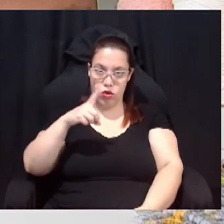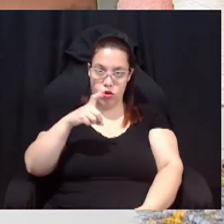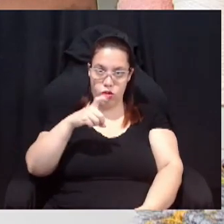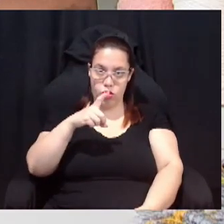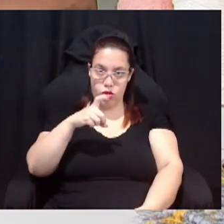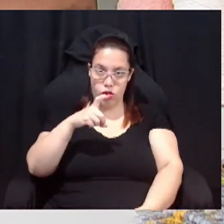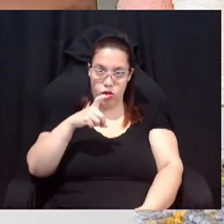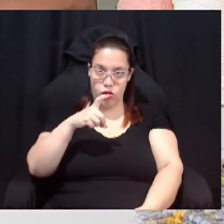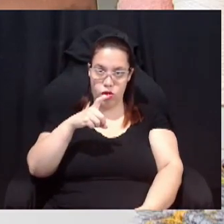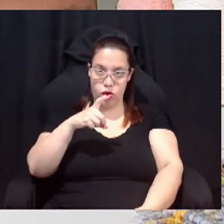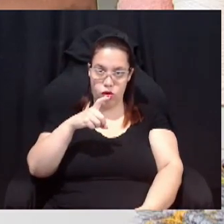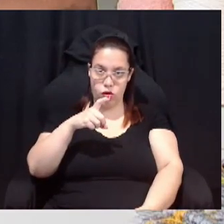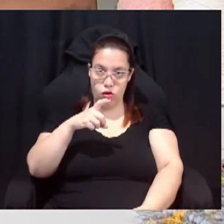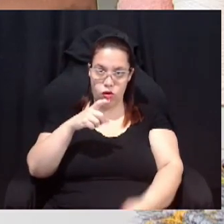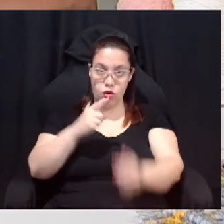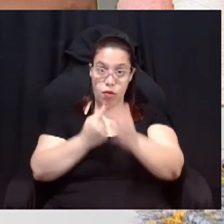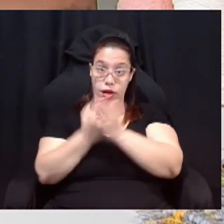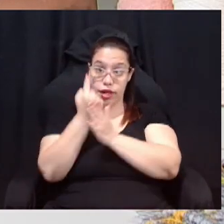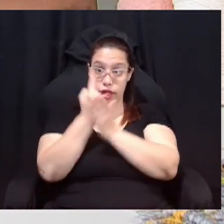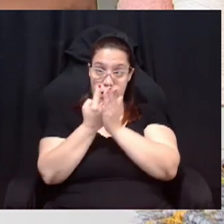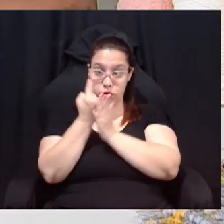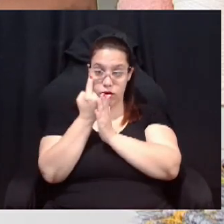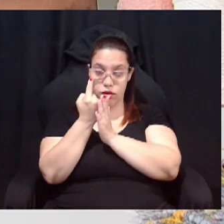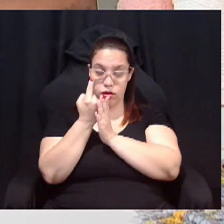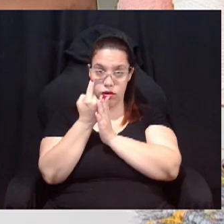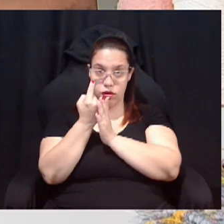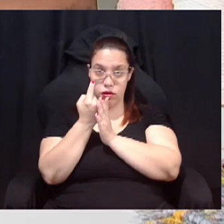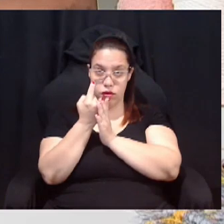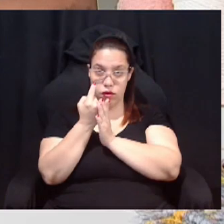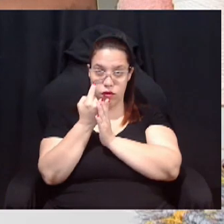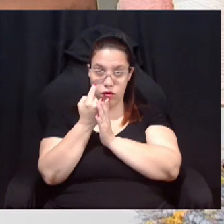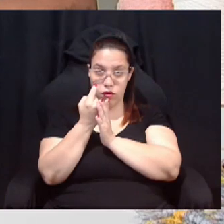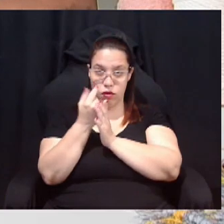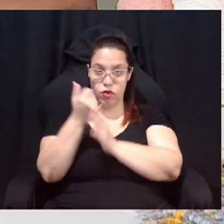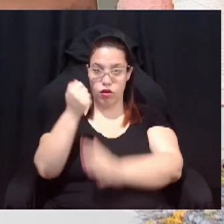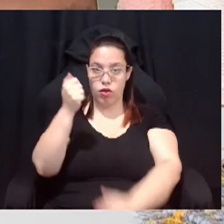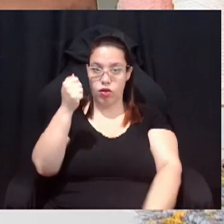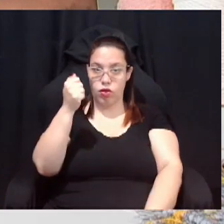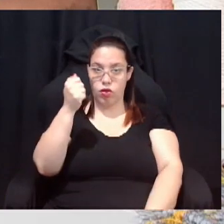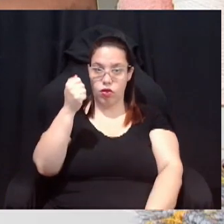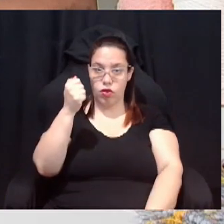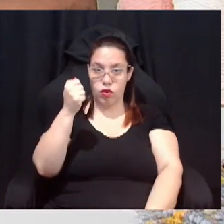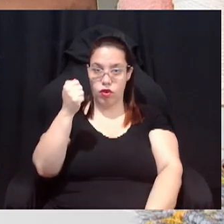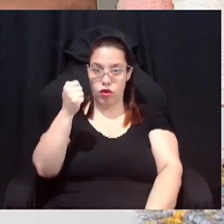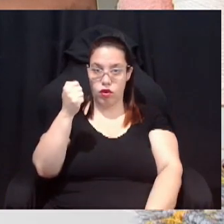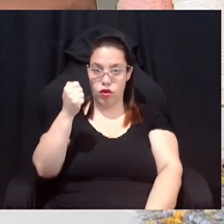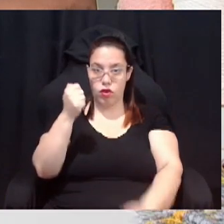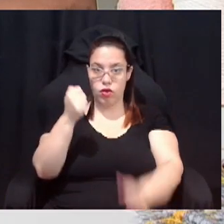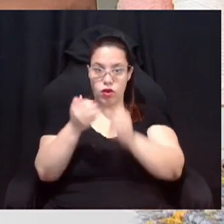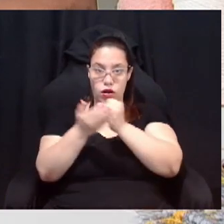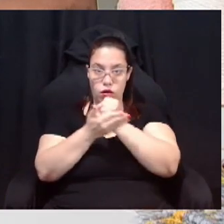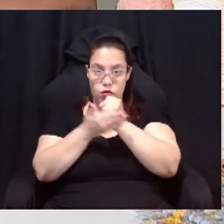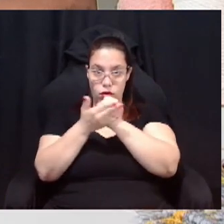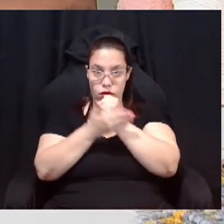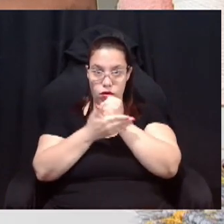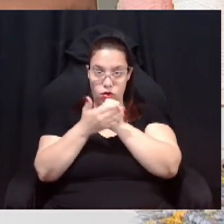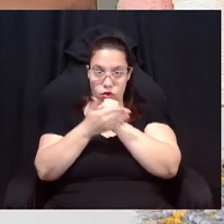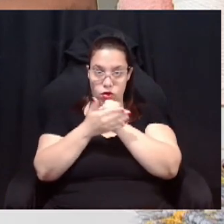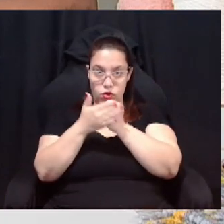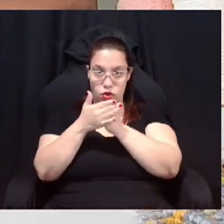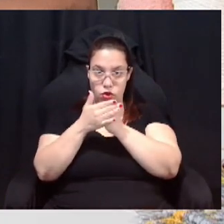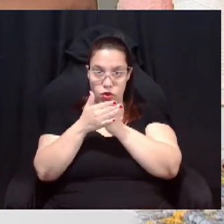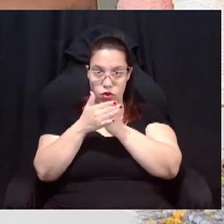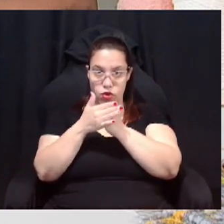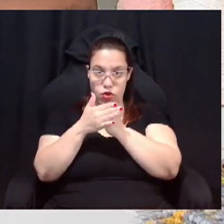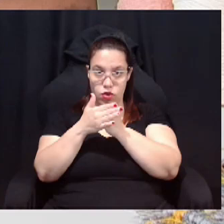apontando pra cima, tá? Com o meu polegar, eu vou segurar bem aqui na base, da onde a gente finalizou o